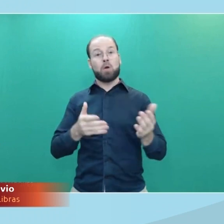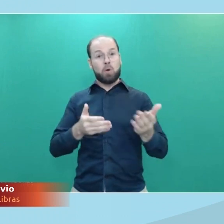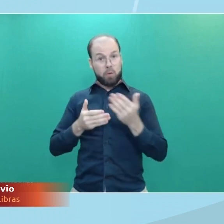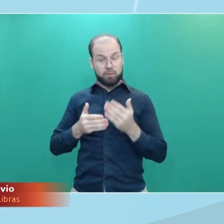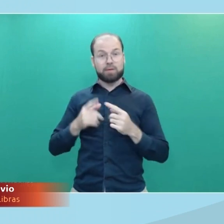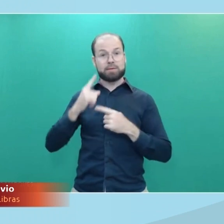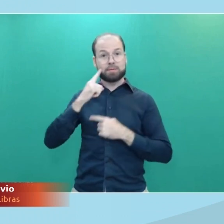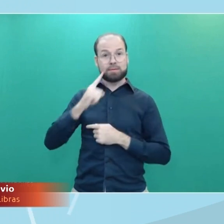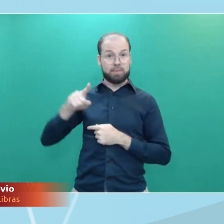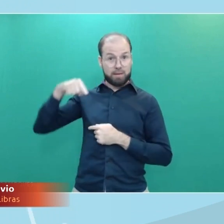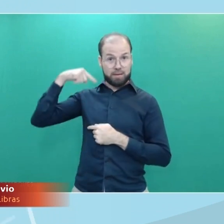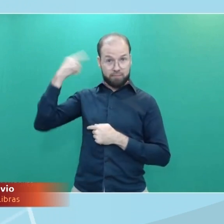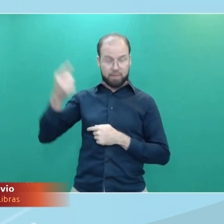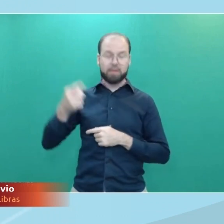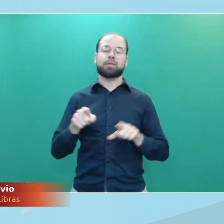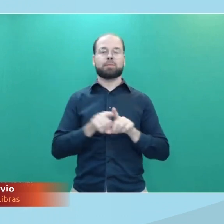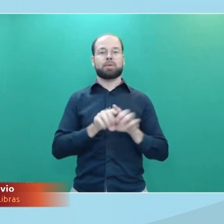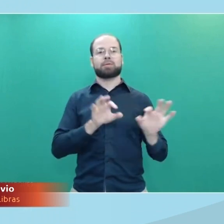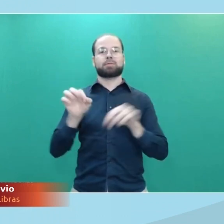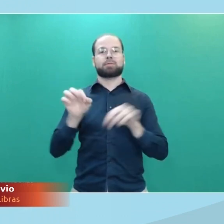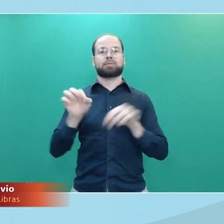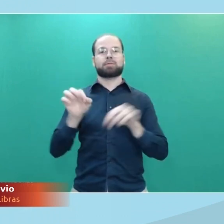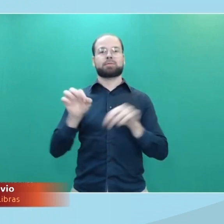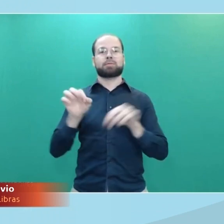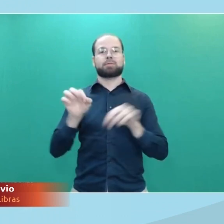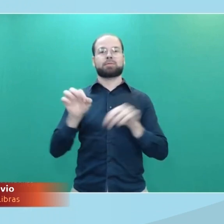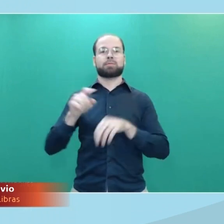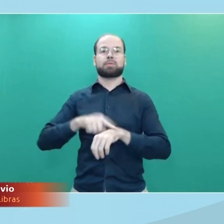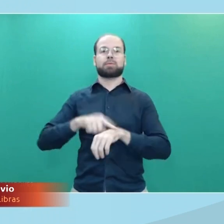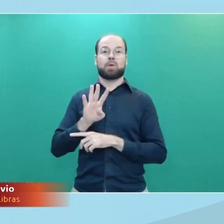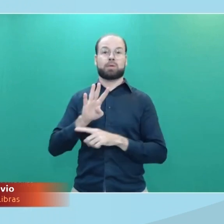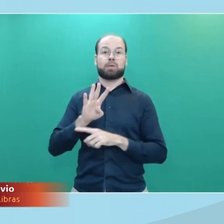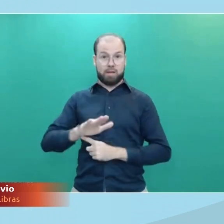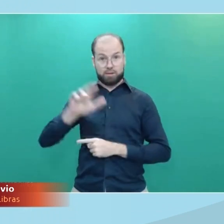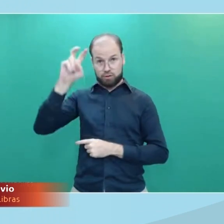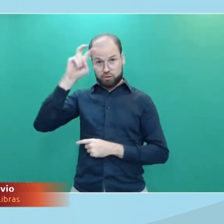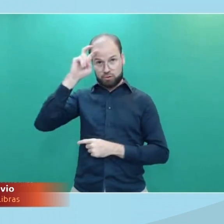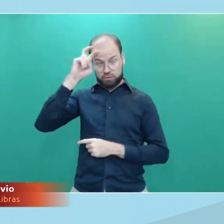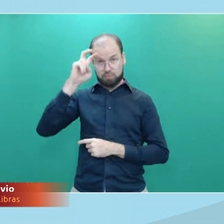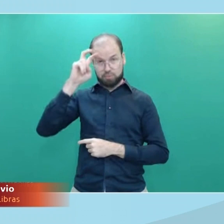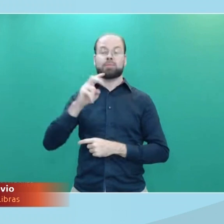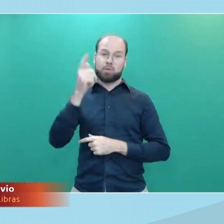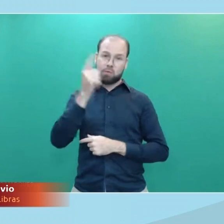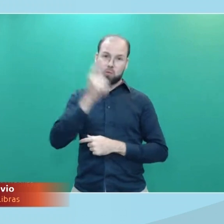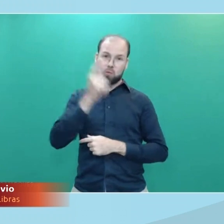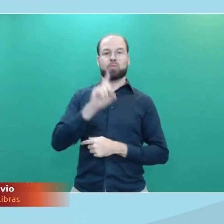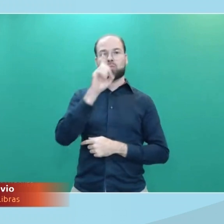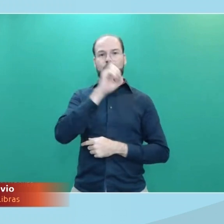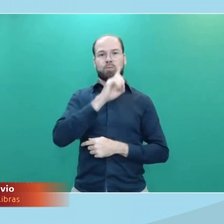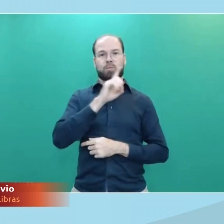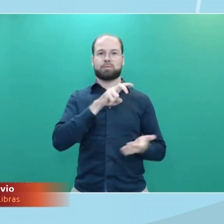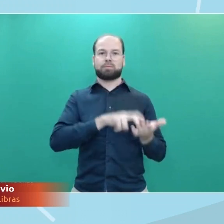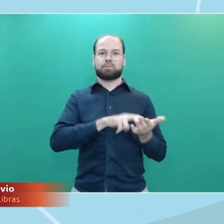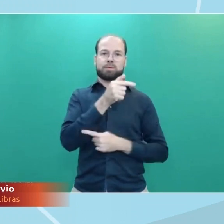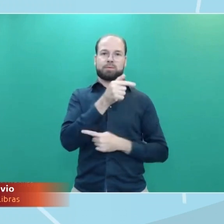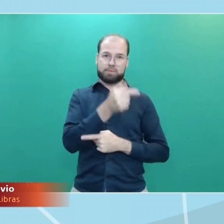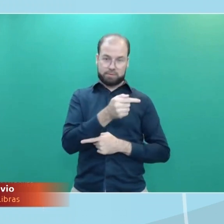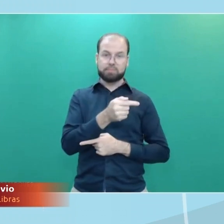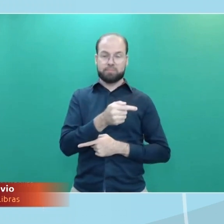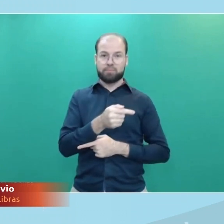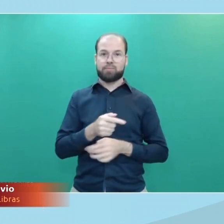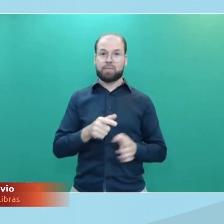que vem, às 4h30 da tarde na quinta, e no domingo, às 7 da manhã. Antes de ir